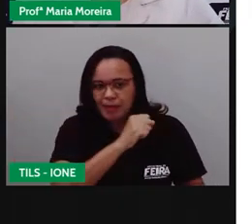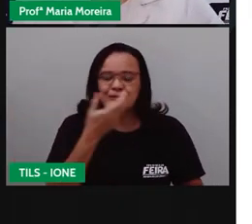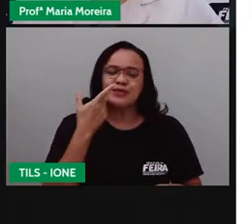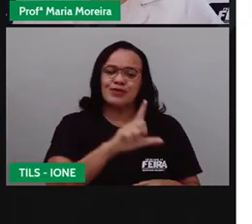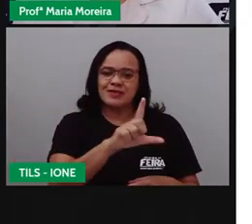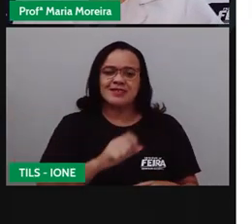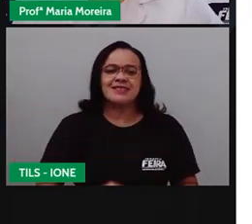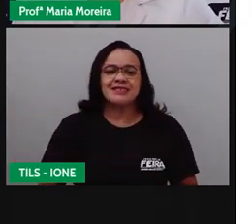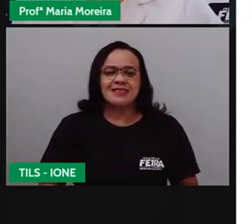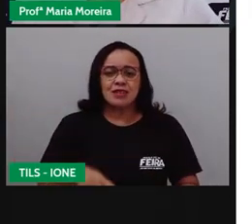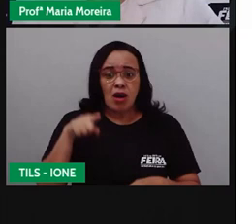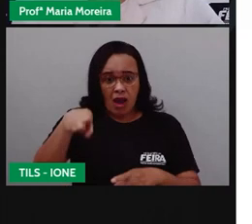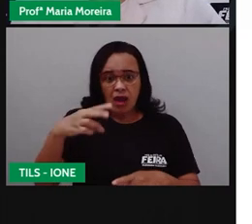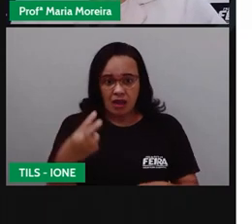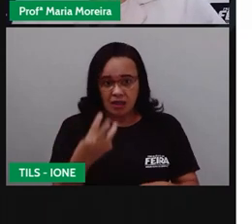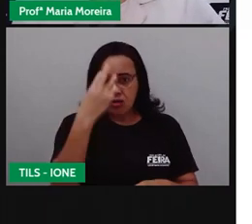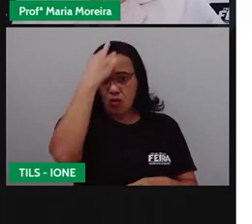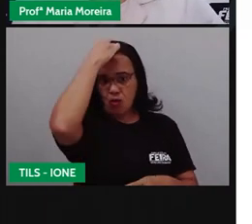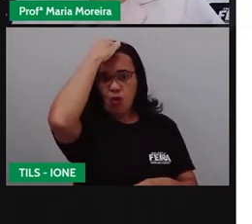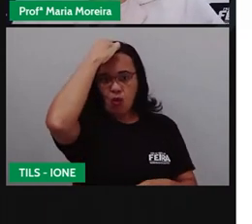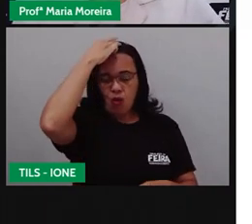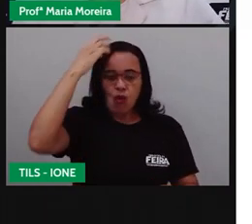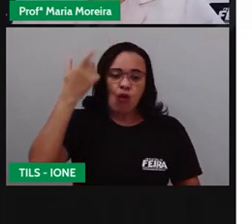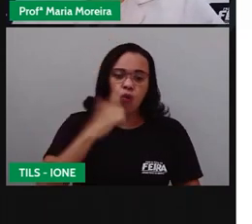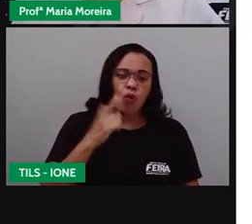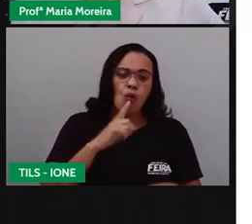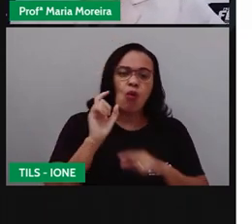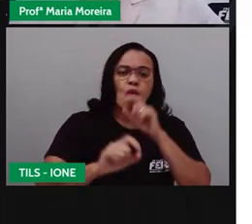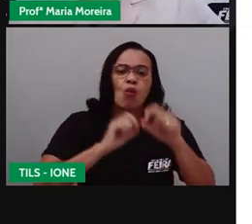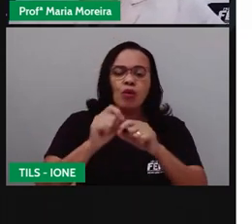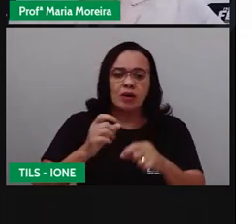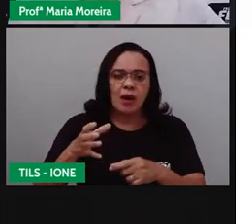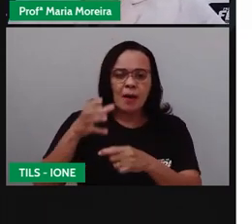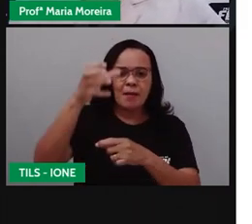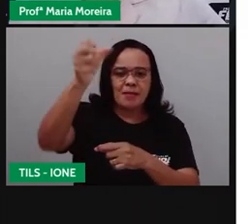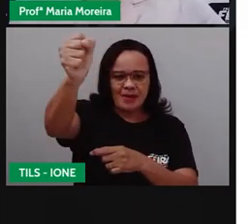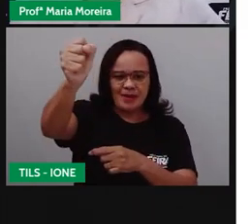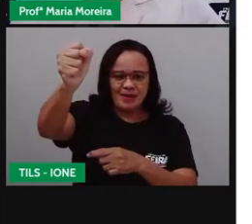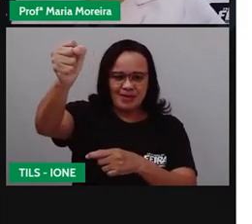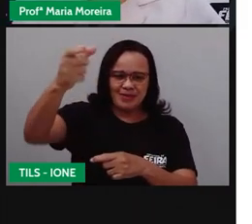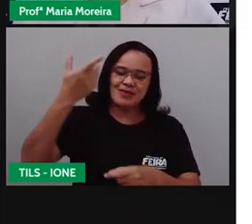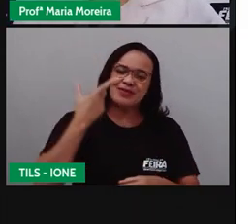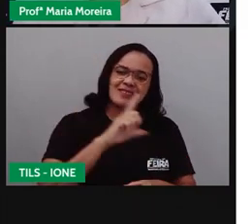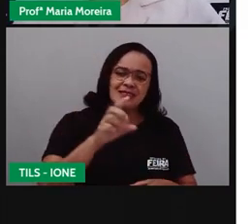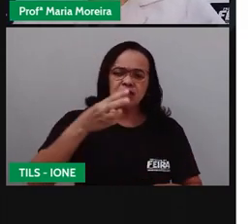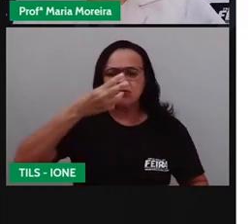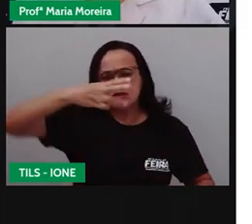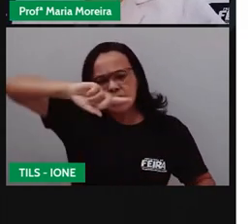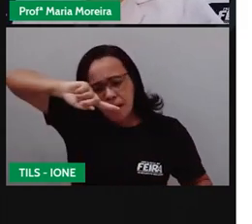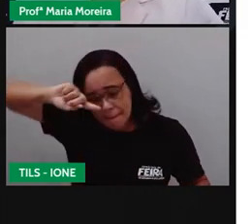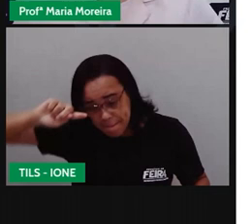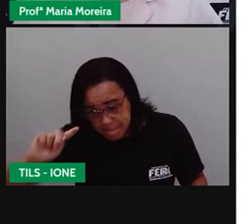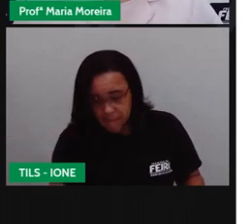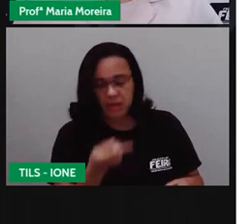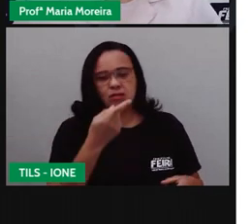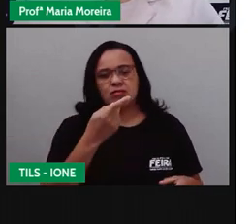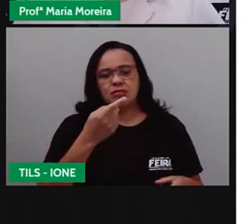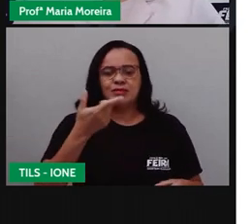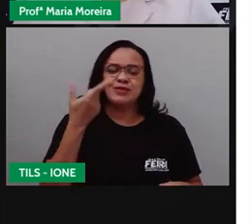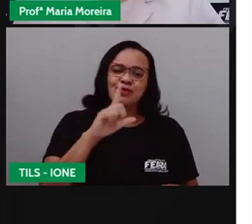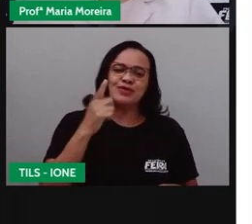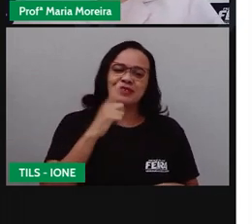prêmio Archdeacon no valor de 3 mil francos, criado para premiar aquele que conseguisse